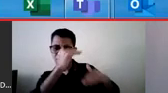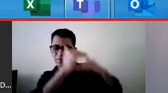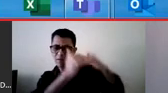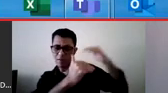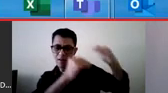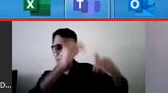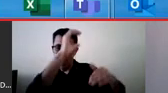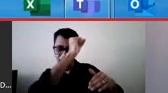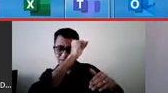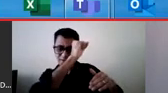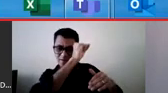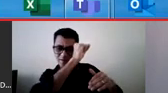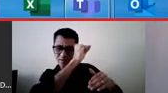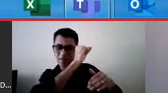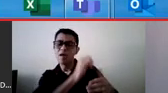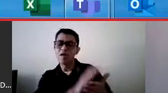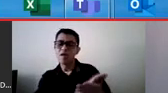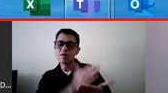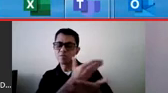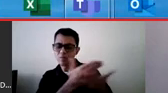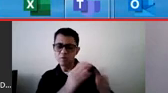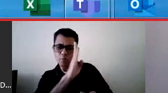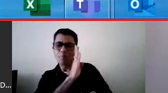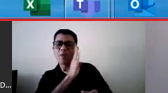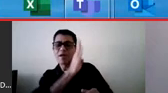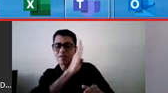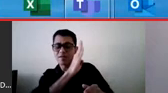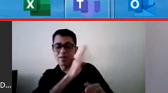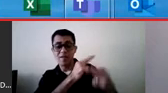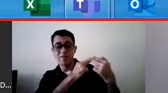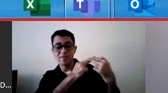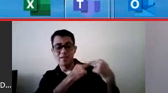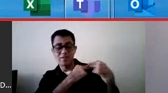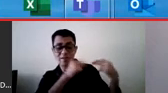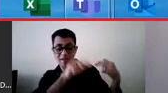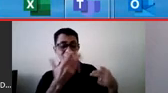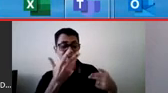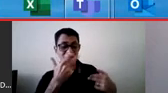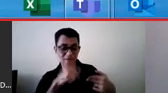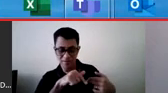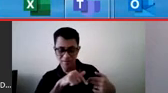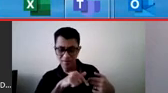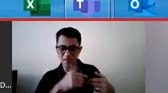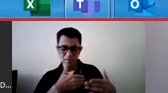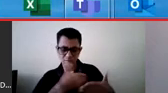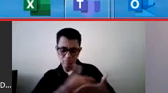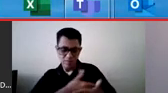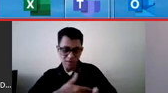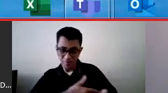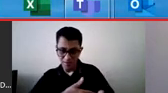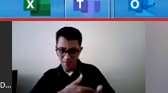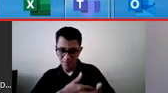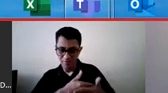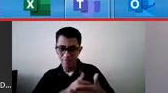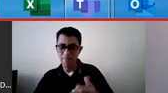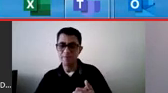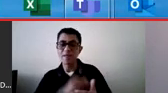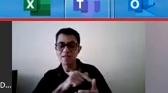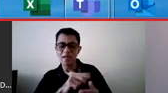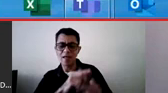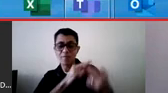o senso, o princípio da responsabilidade desde pequeno. E